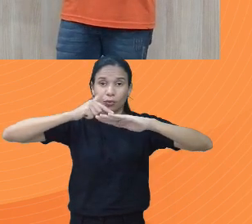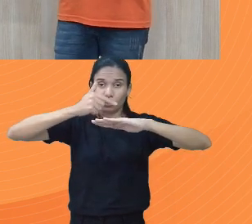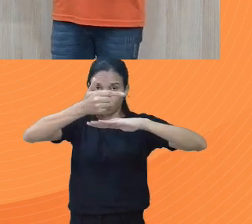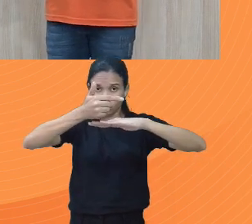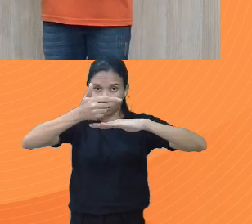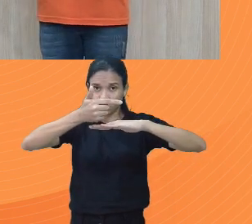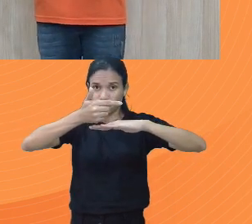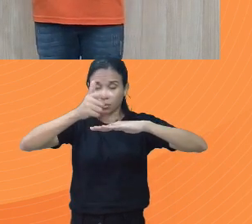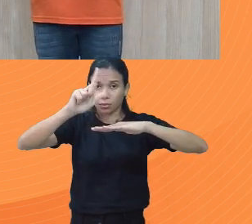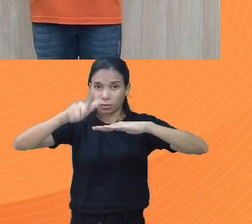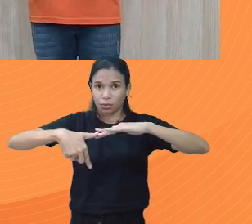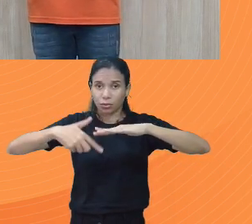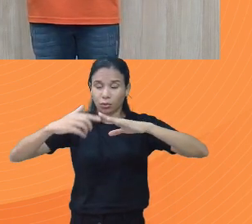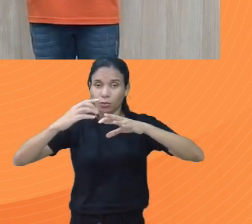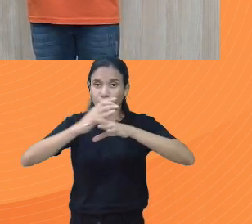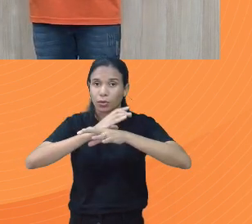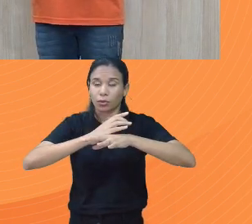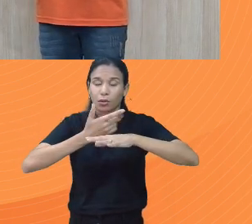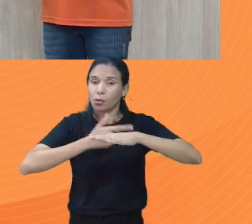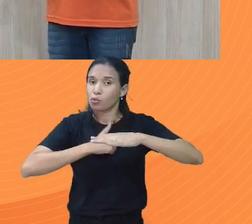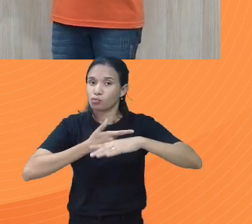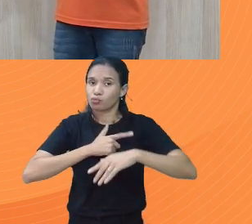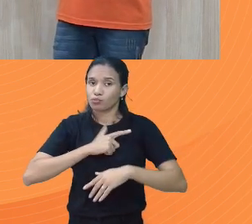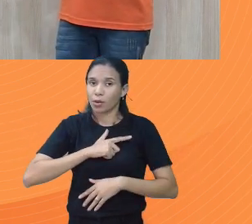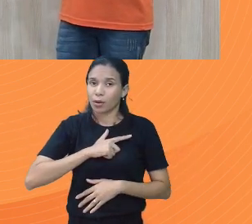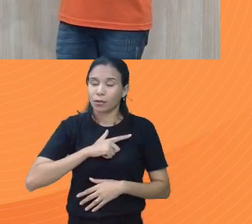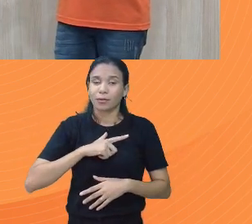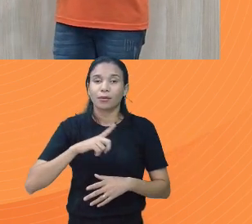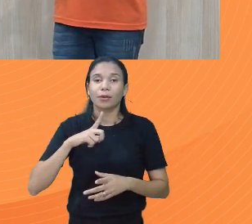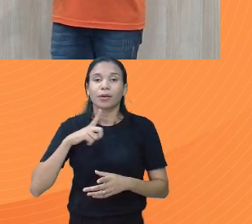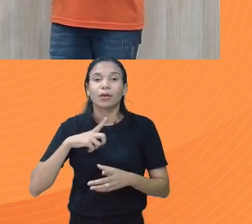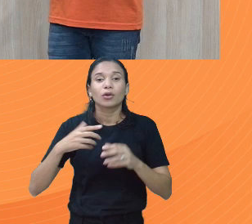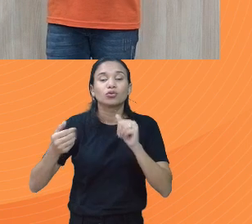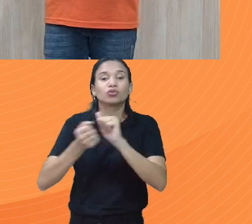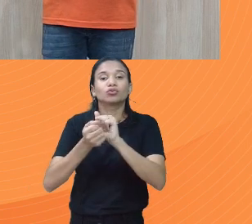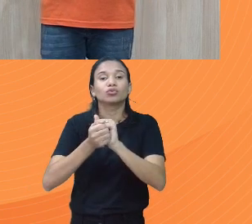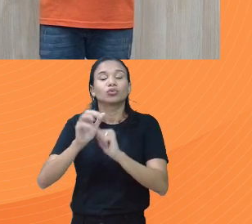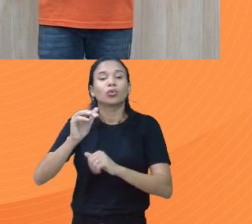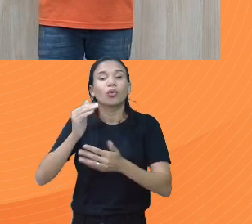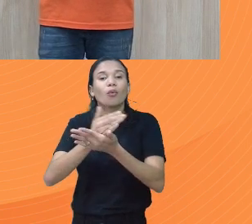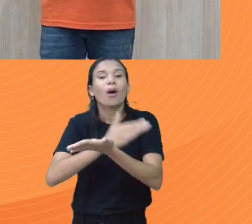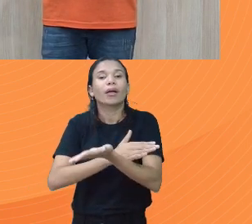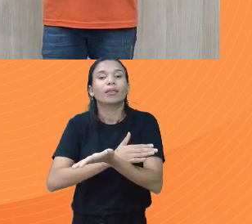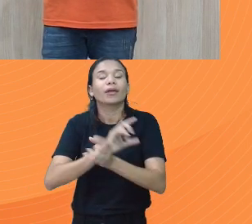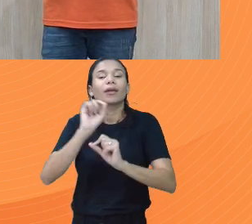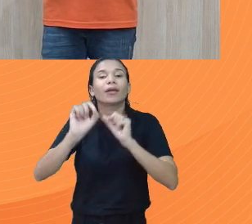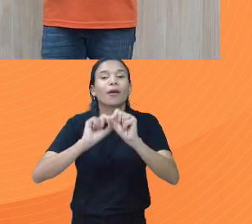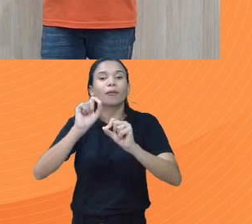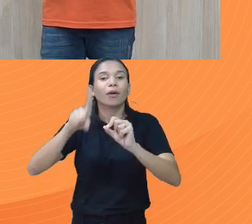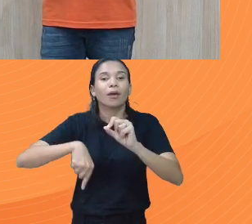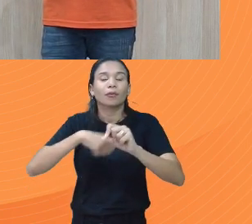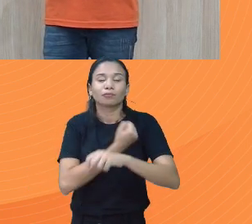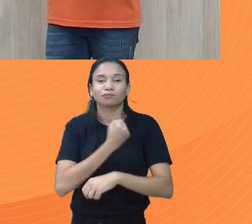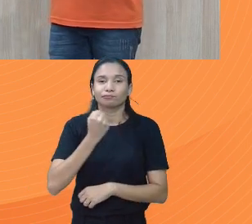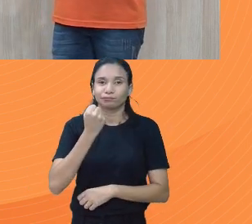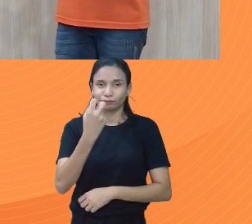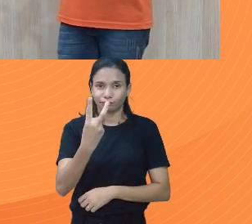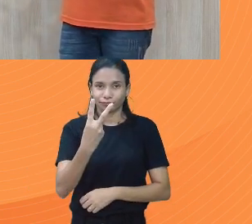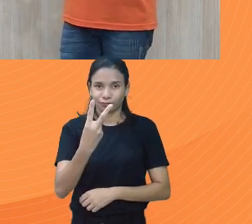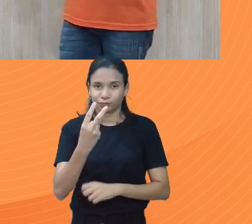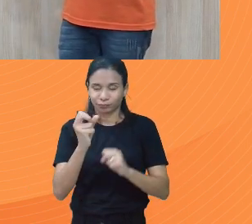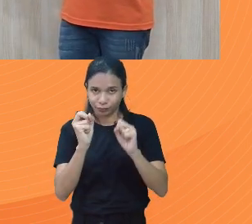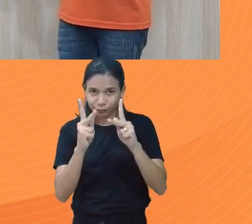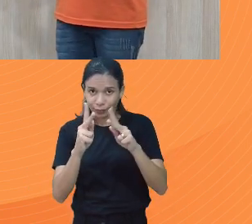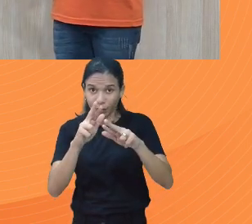inteira, que mais uma vez a gente não tem, com o antiperíodo. Qual é o antiperíodo aqui? O 2.